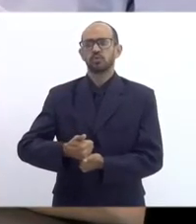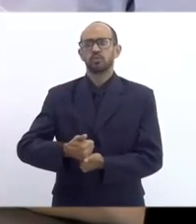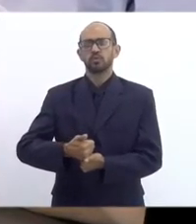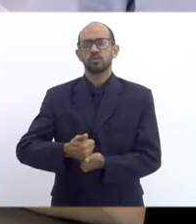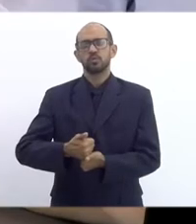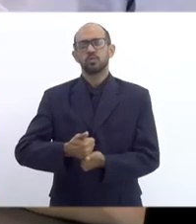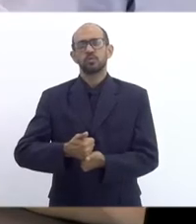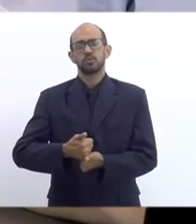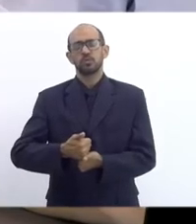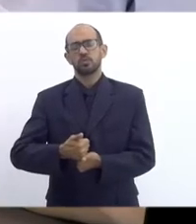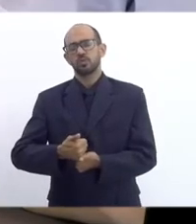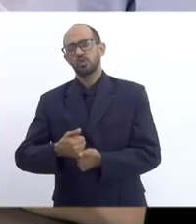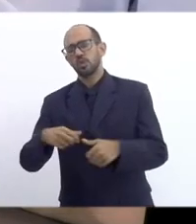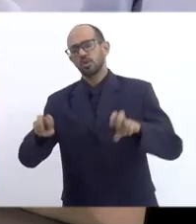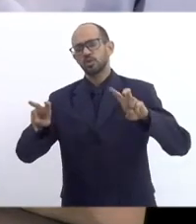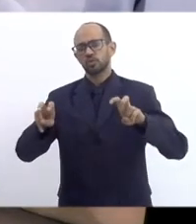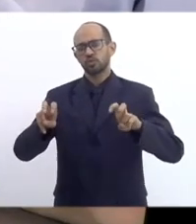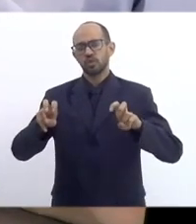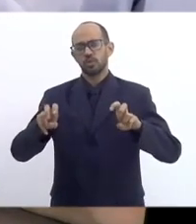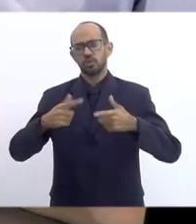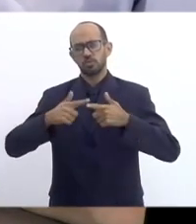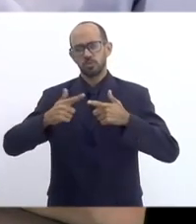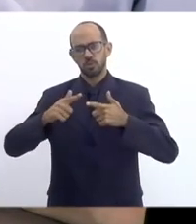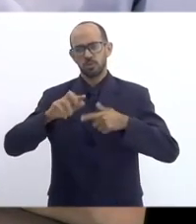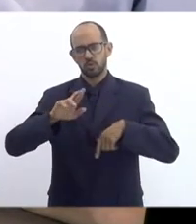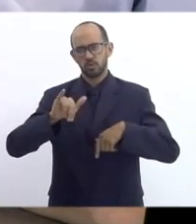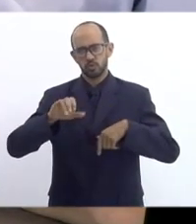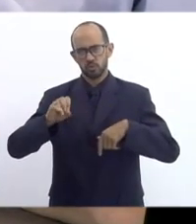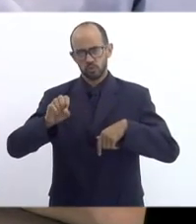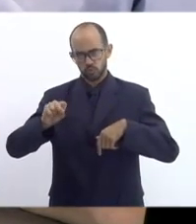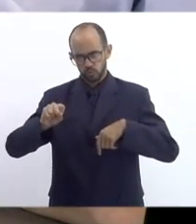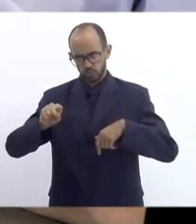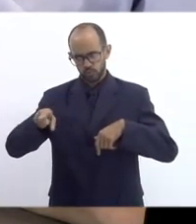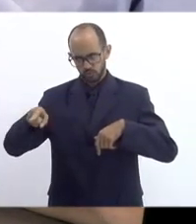não, era sobre a questão dos rios, não era? Vocês estão fazendo?